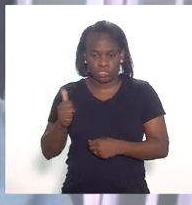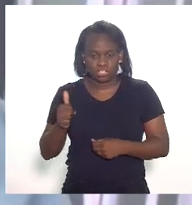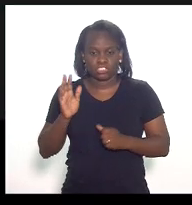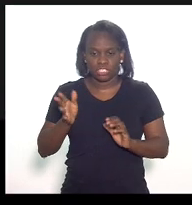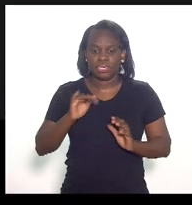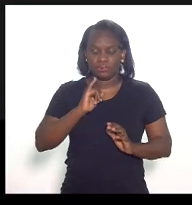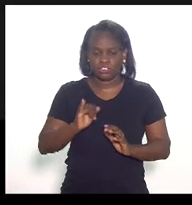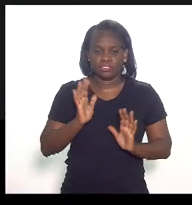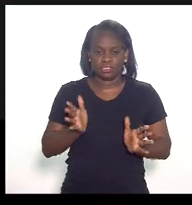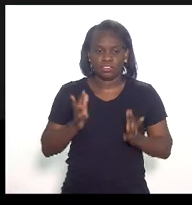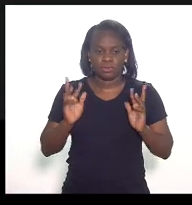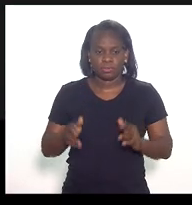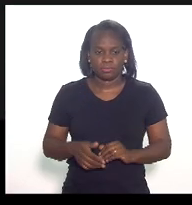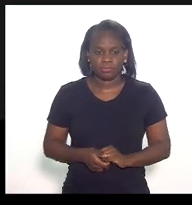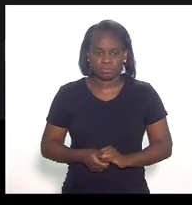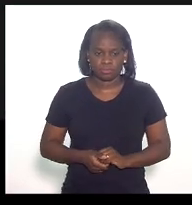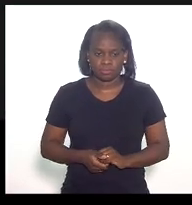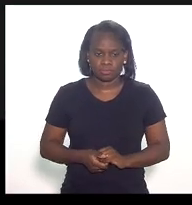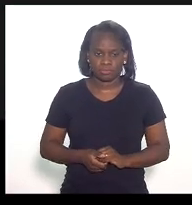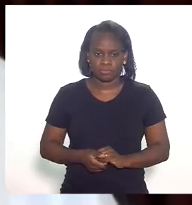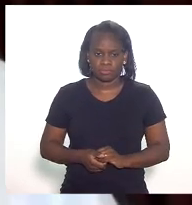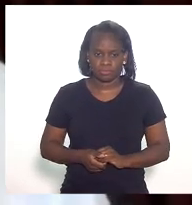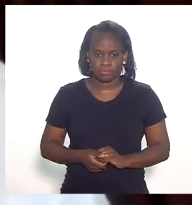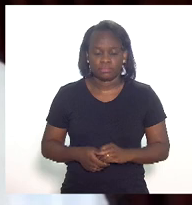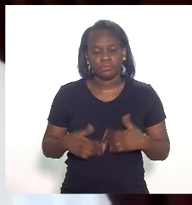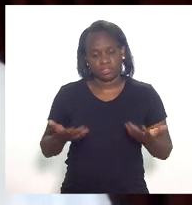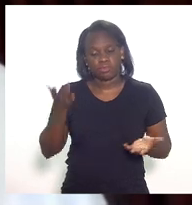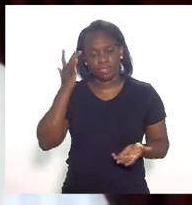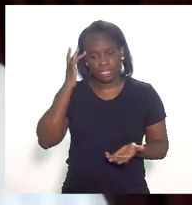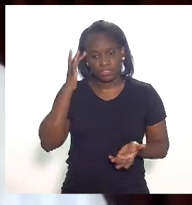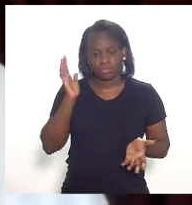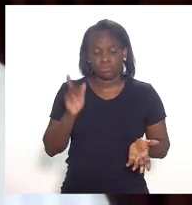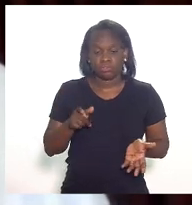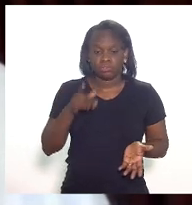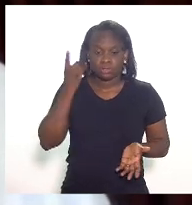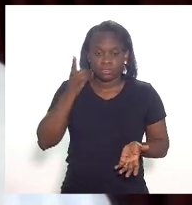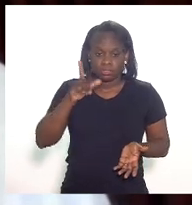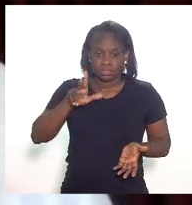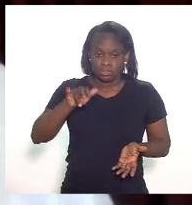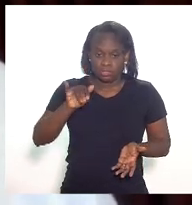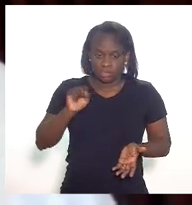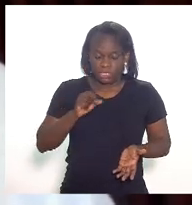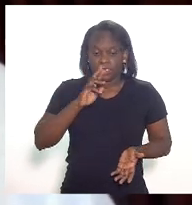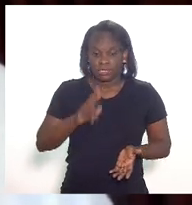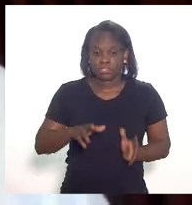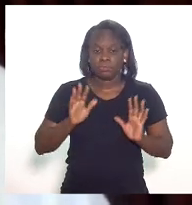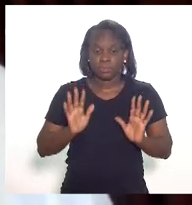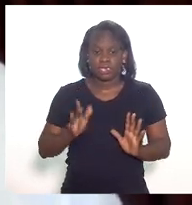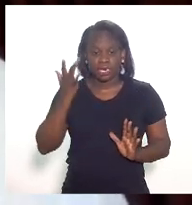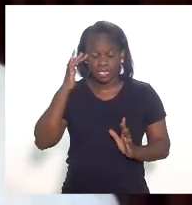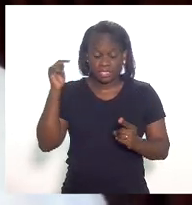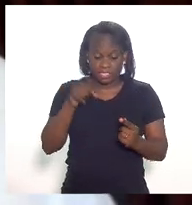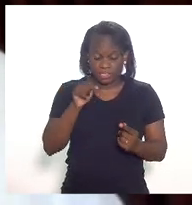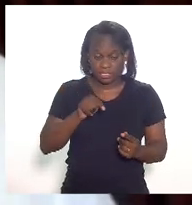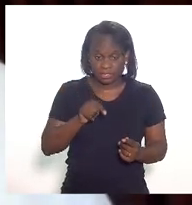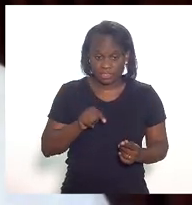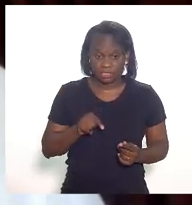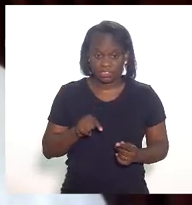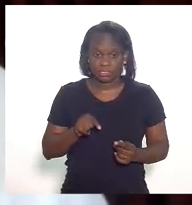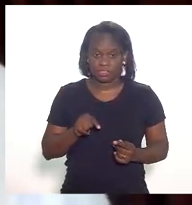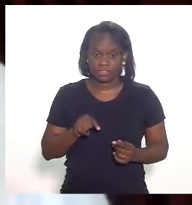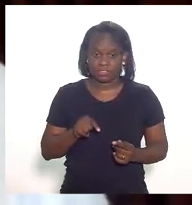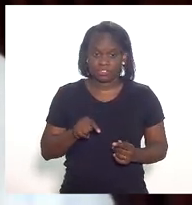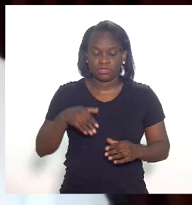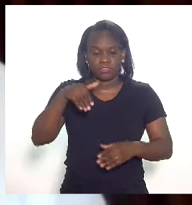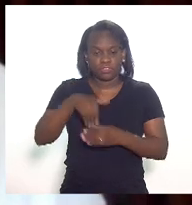inconstitucional. Eu até acho que, nesse caso, o deputado Luiz Paulo tem razão, mas acho que, nesse caso específico,